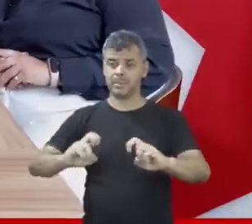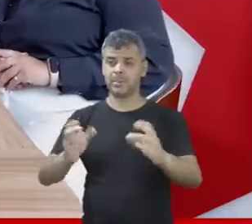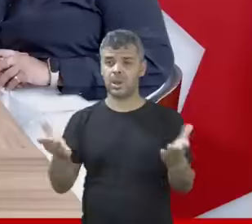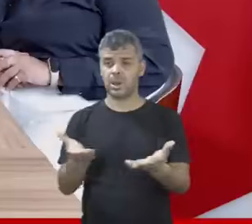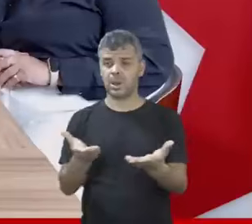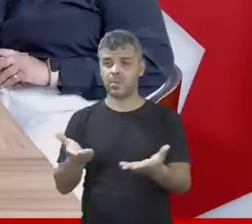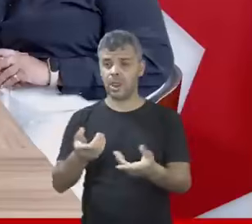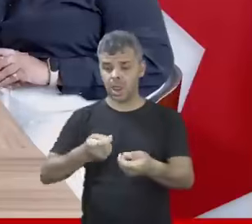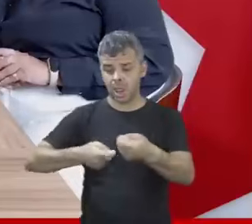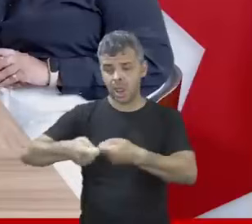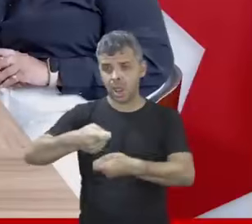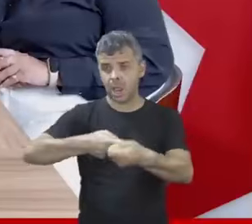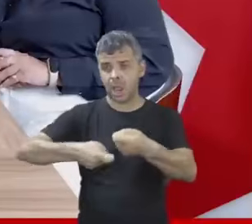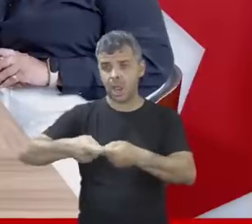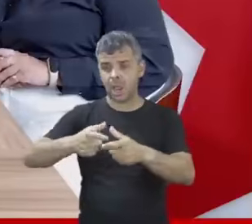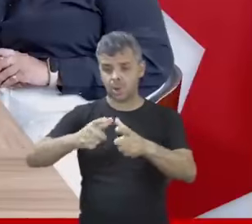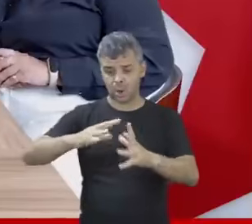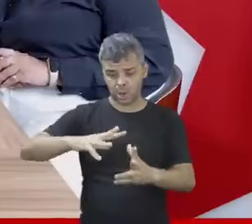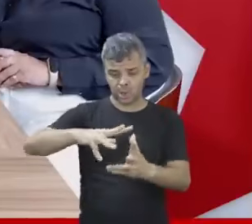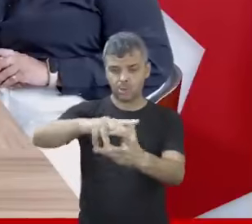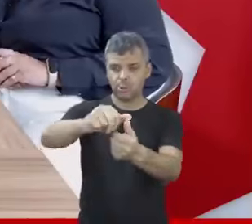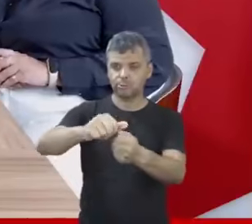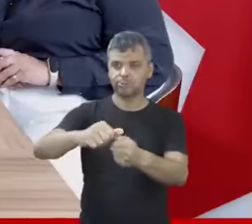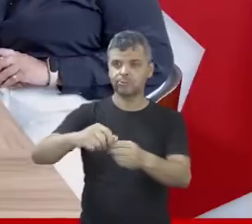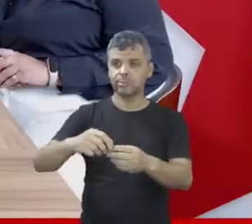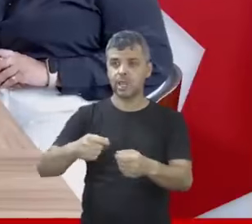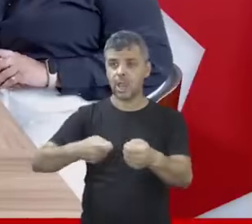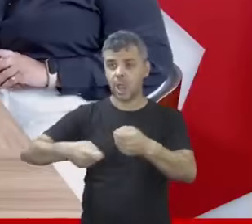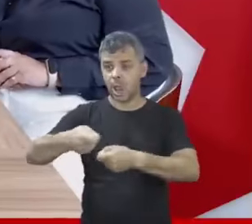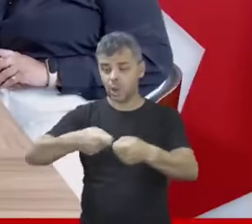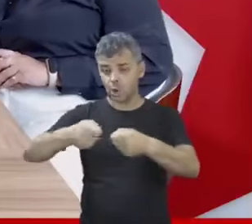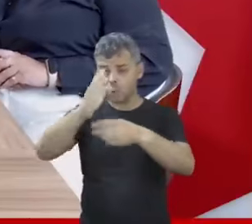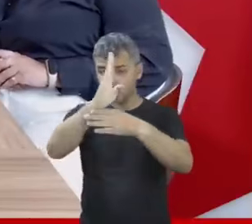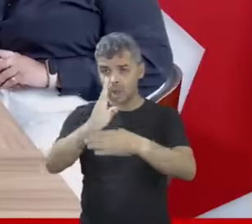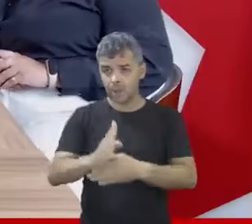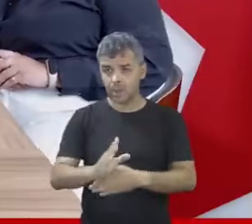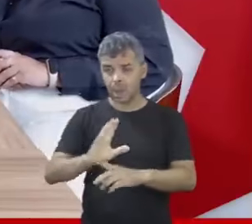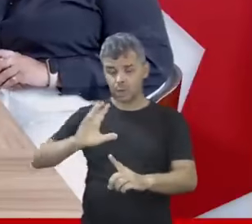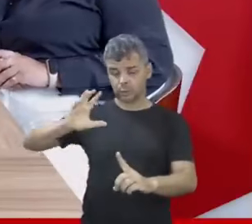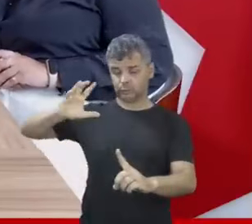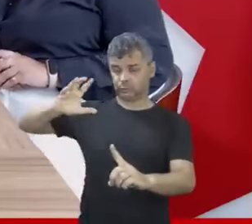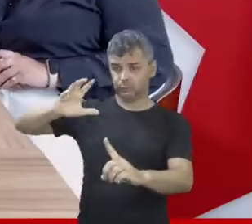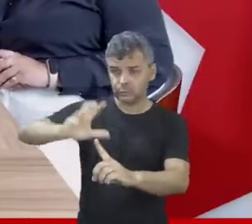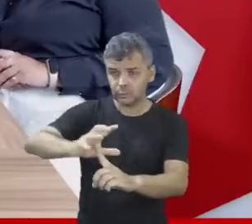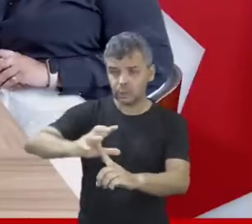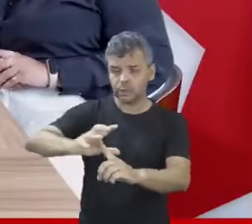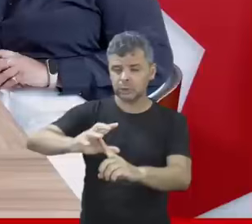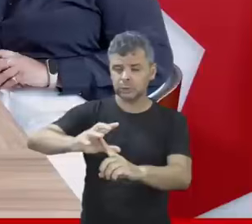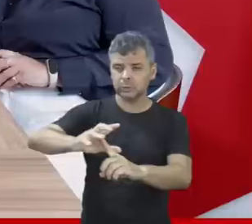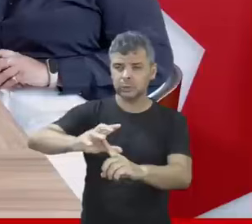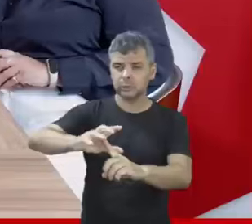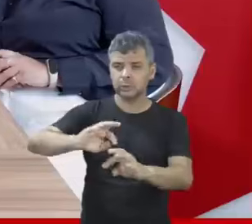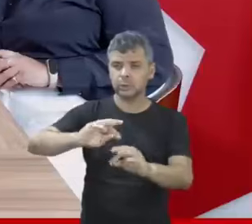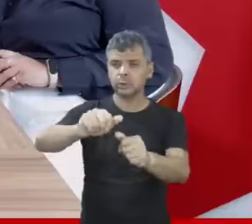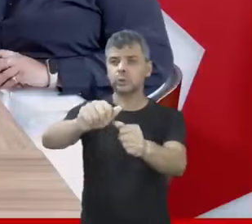que é uma economia quase que mundial, né? A economia do Brasil impacta em várias